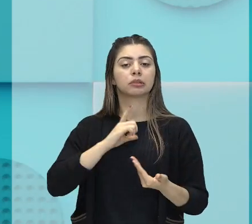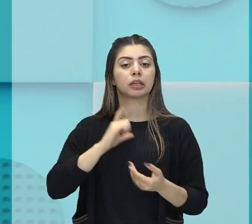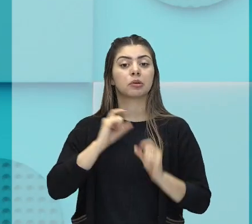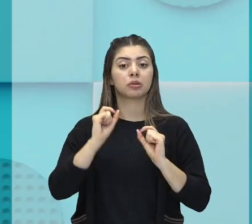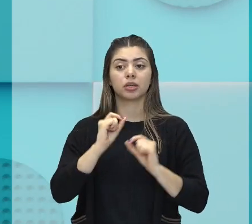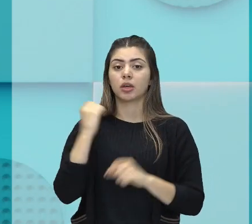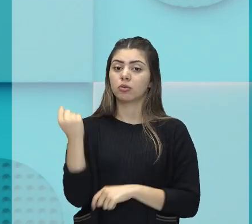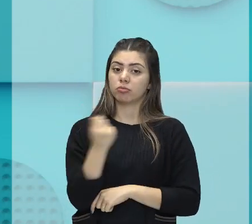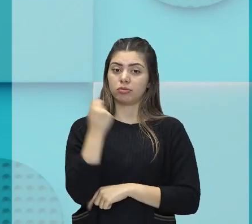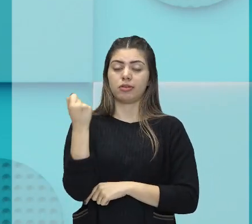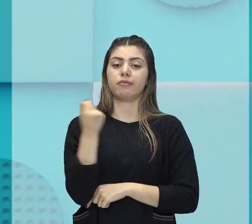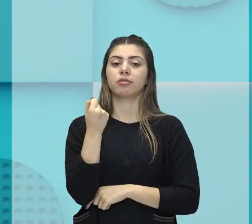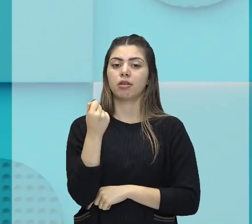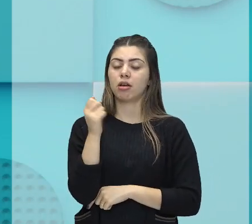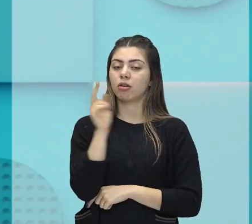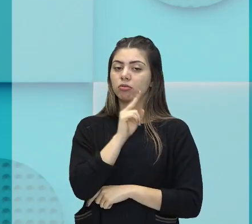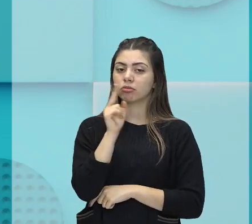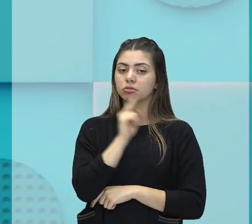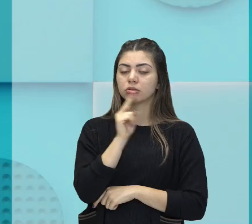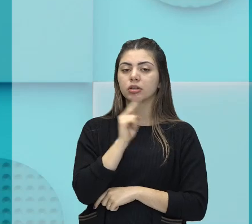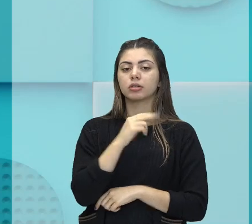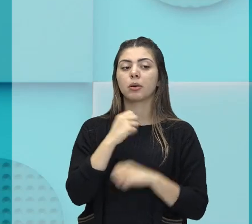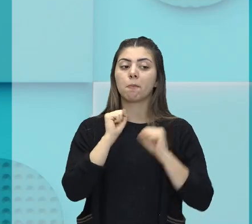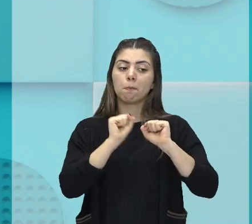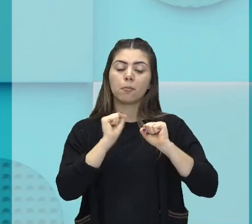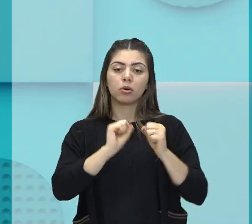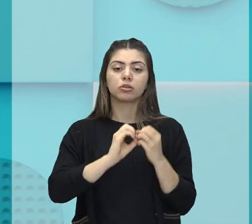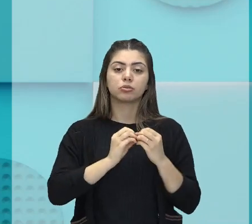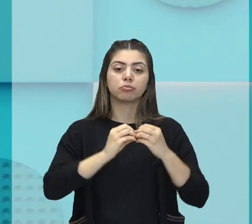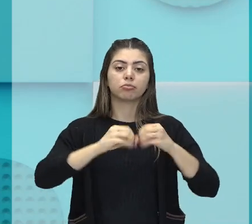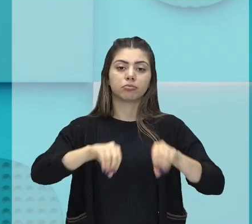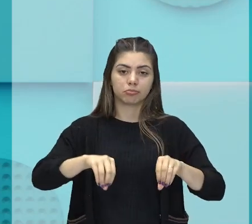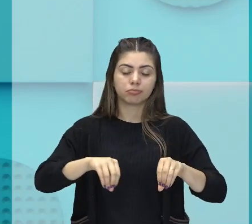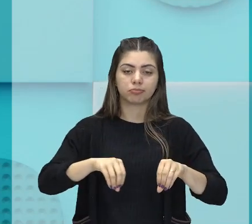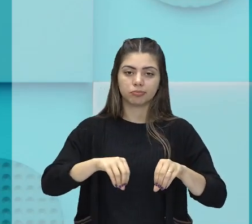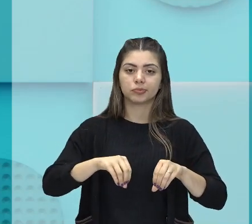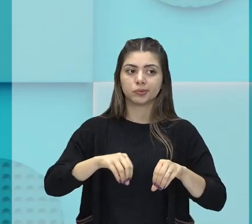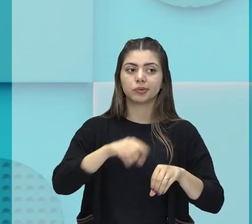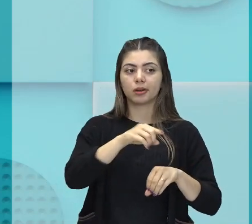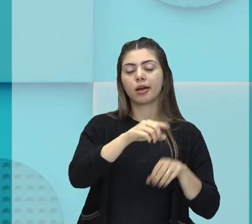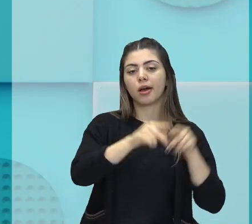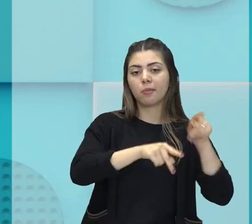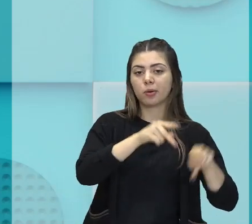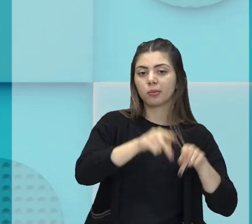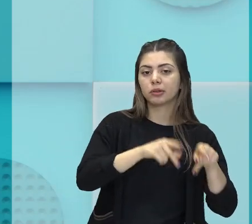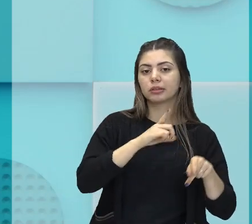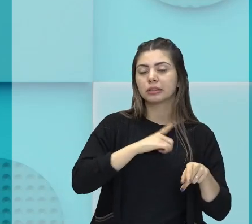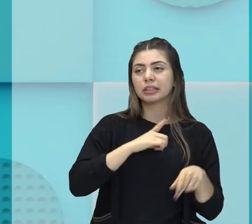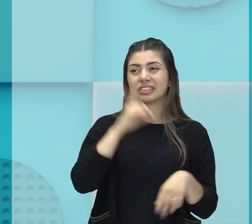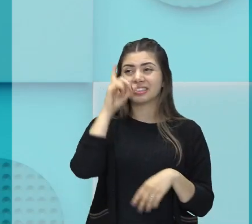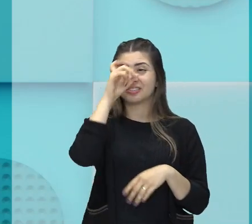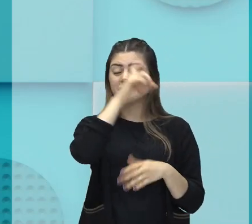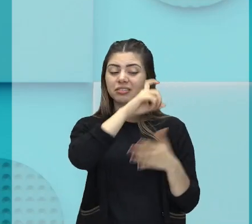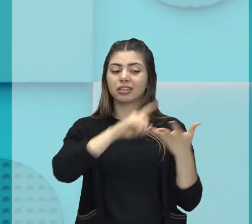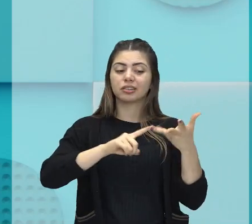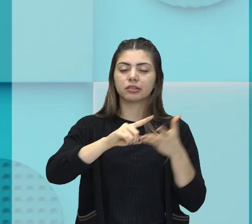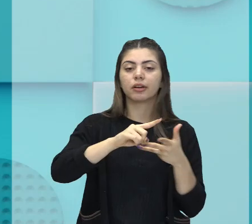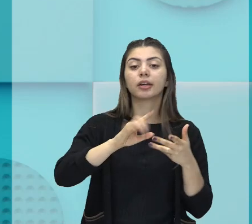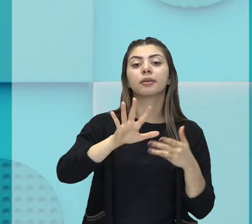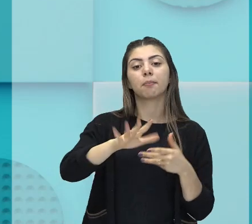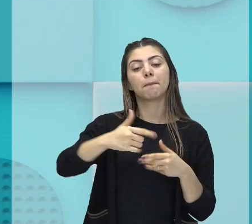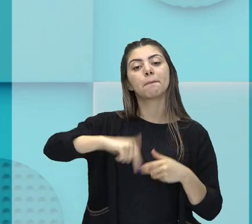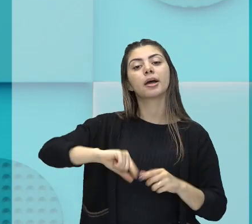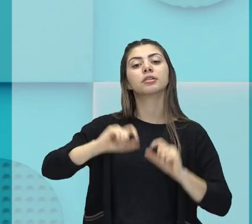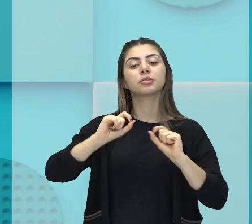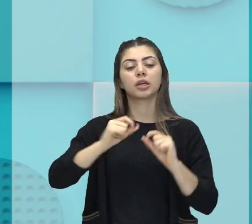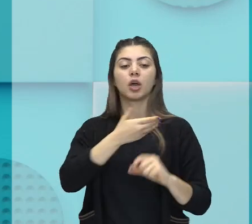da situação, os riscos enfrentados pela população e a necessidade